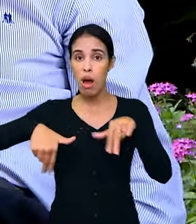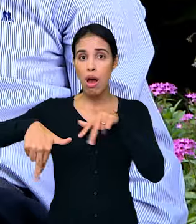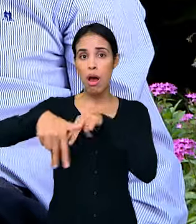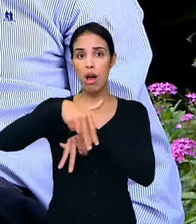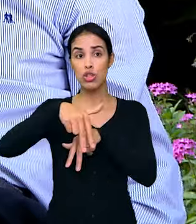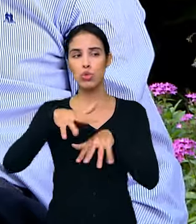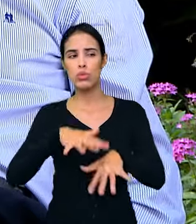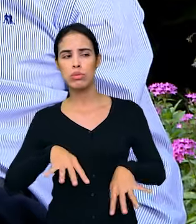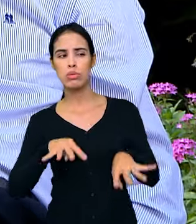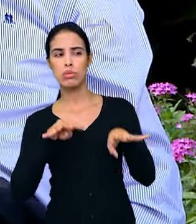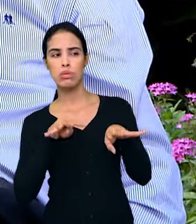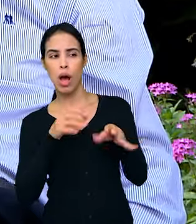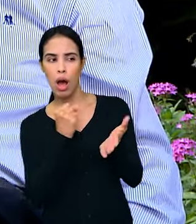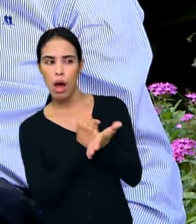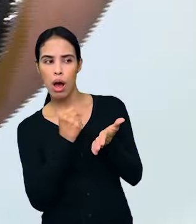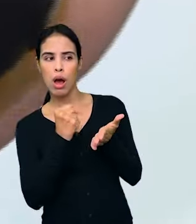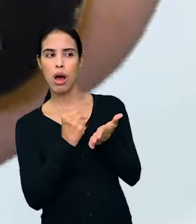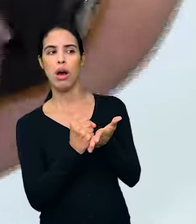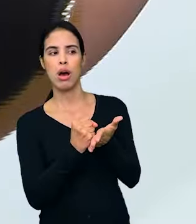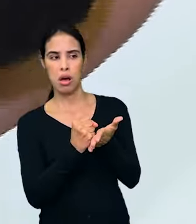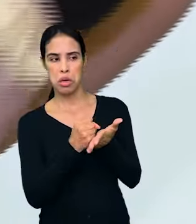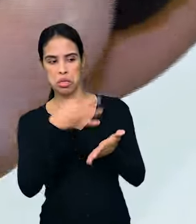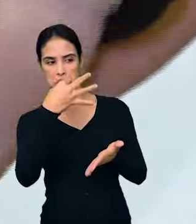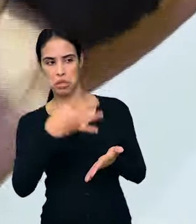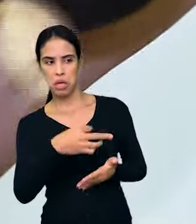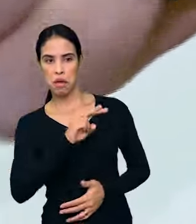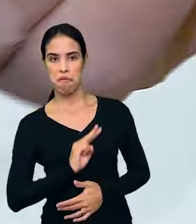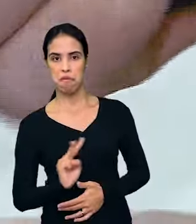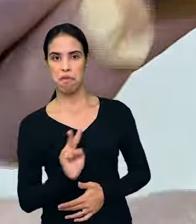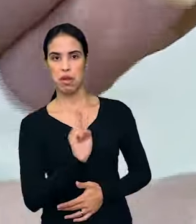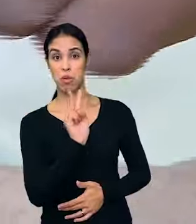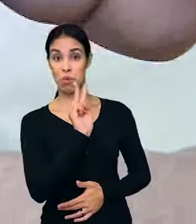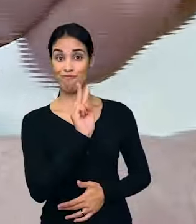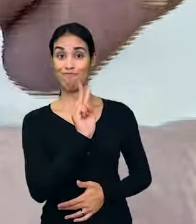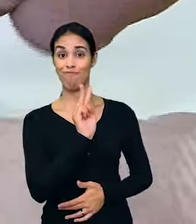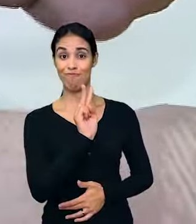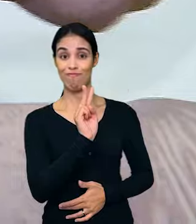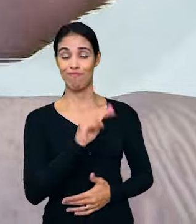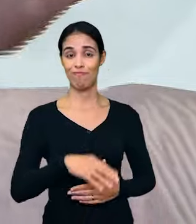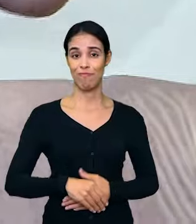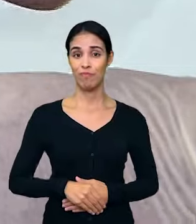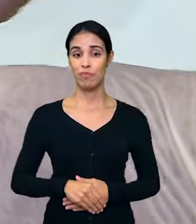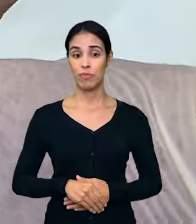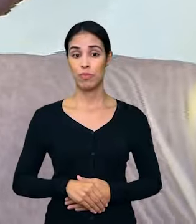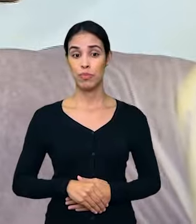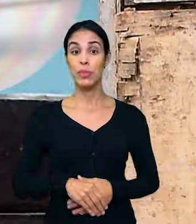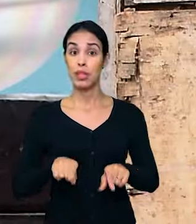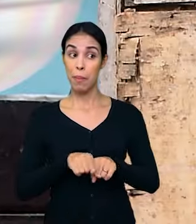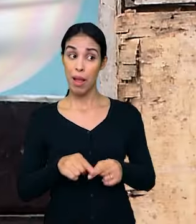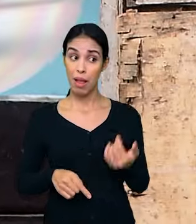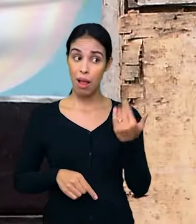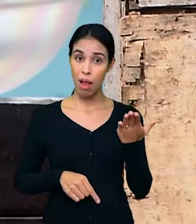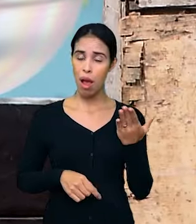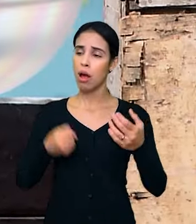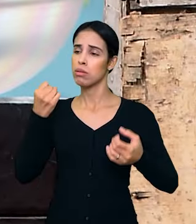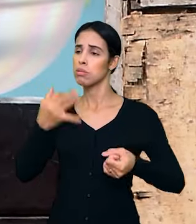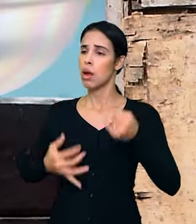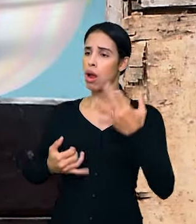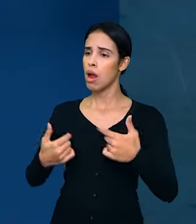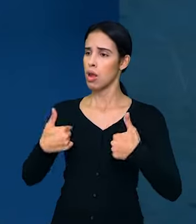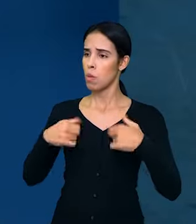a carteira de trabalho. Dá mais dignidade para a pessoa, né? Dá mais argumentos que eu posso,